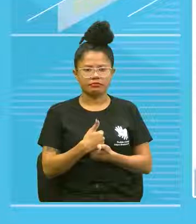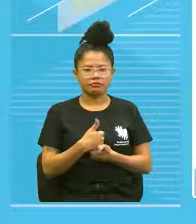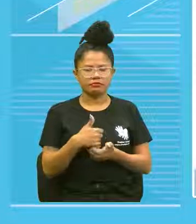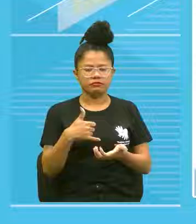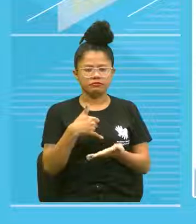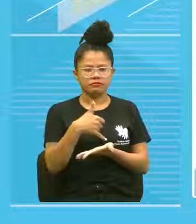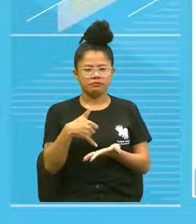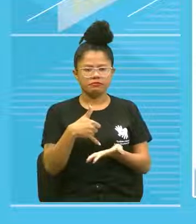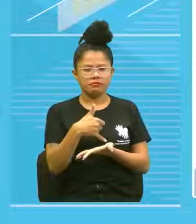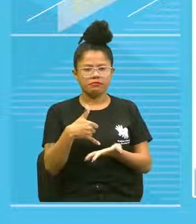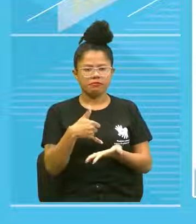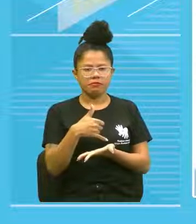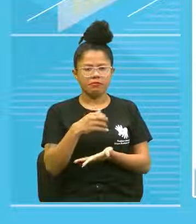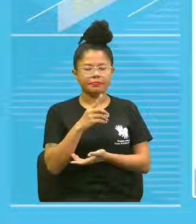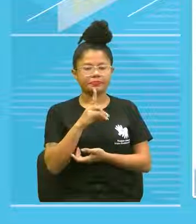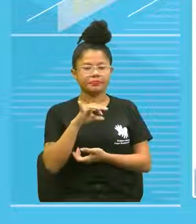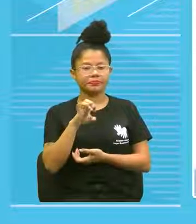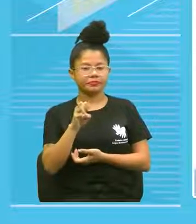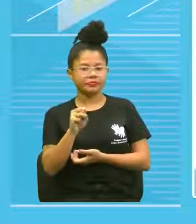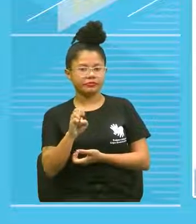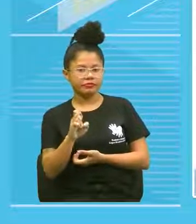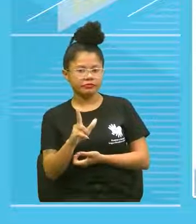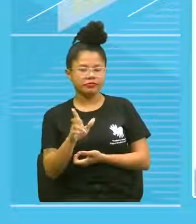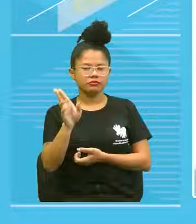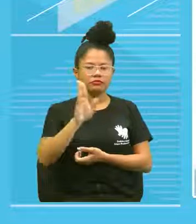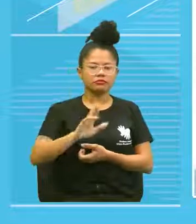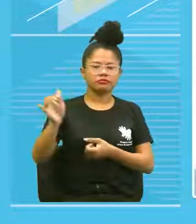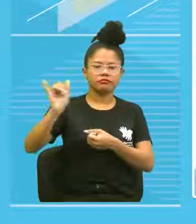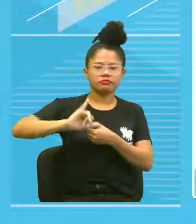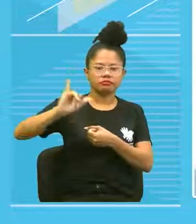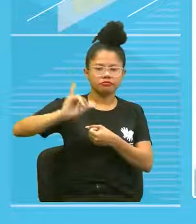óleo diesel que é lá do petróleo